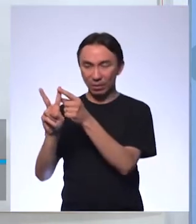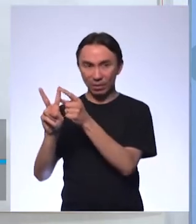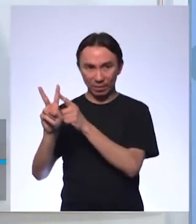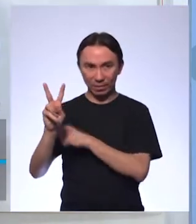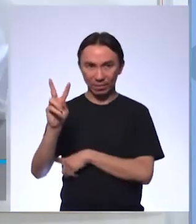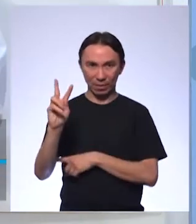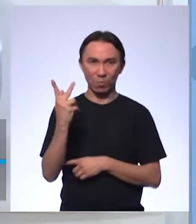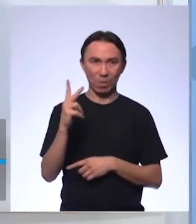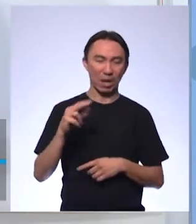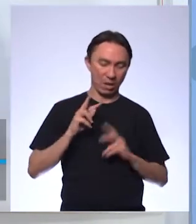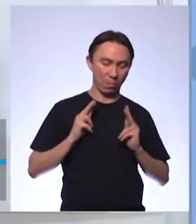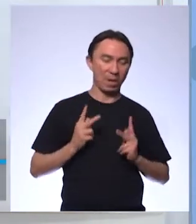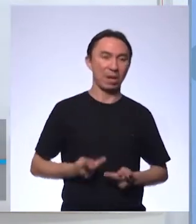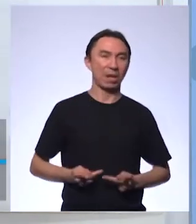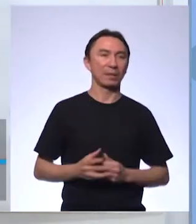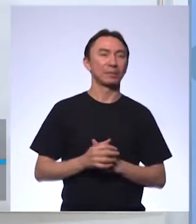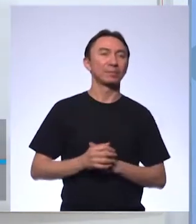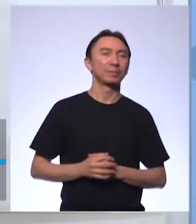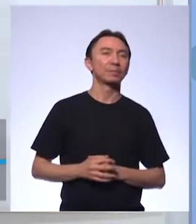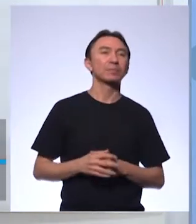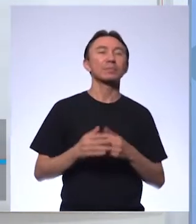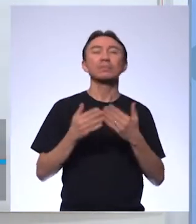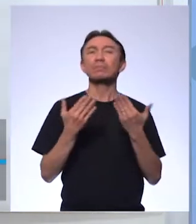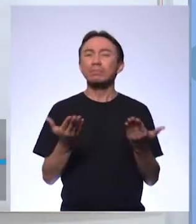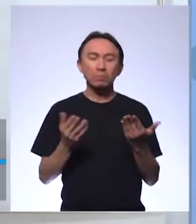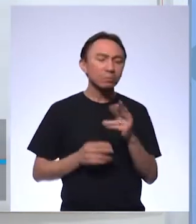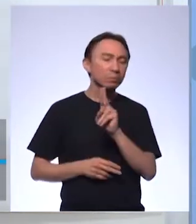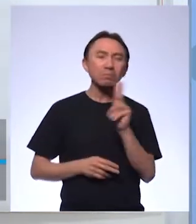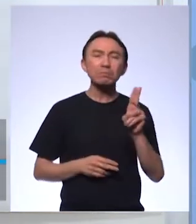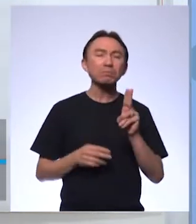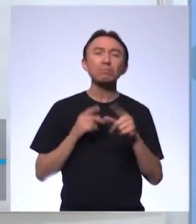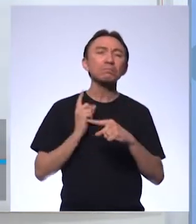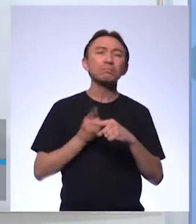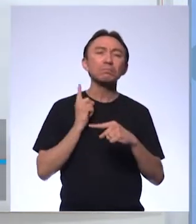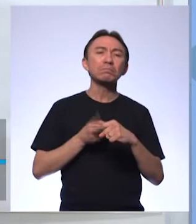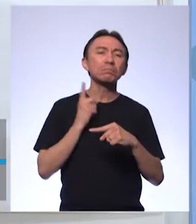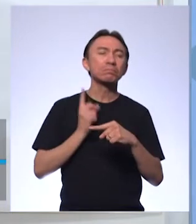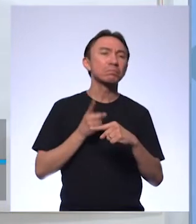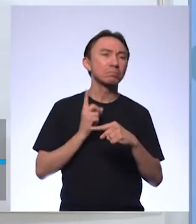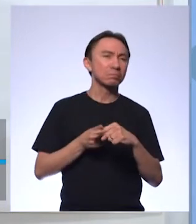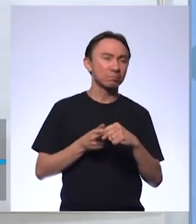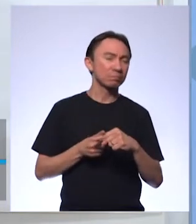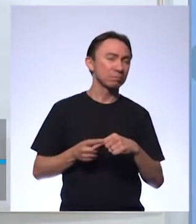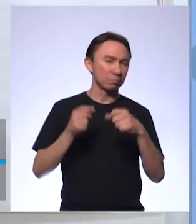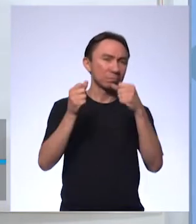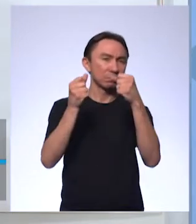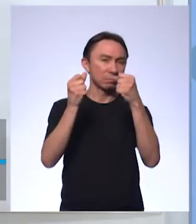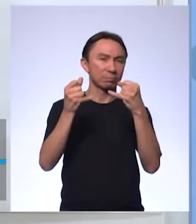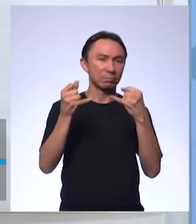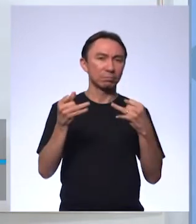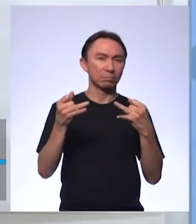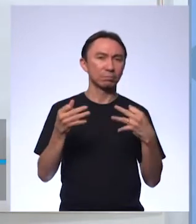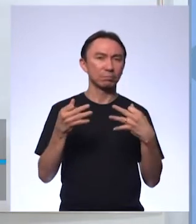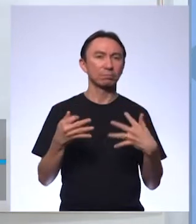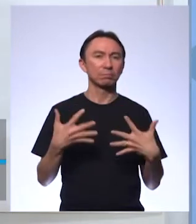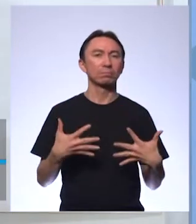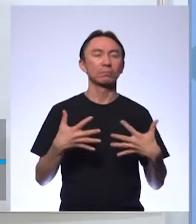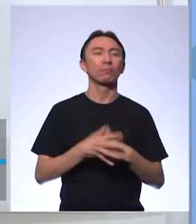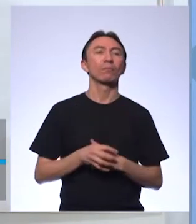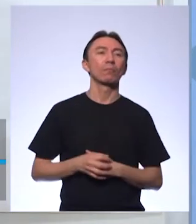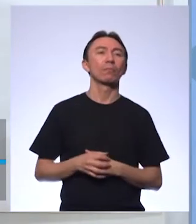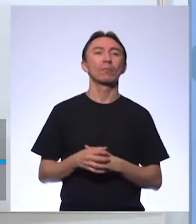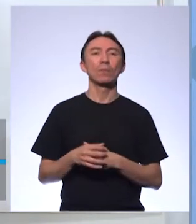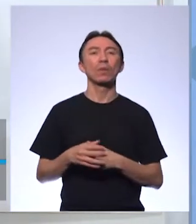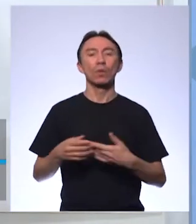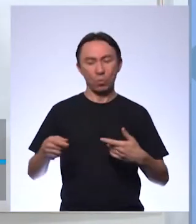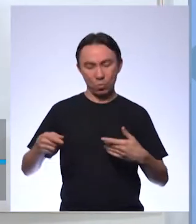bem, por que que tem esse nome? Né? Porque é o seguinte, o nosso